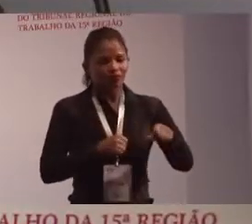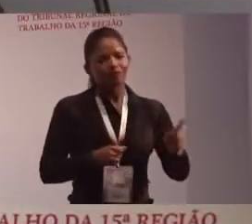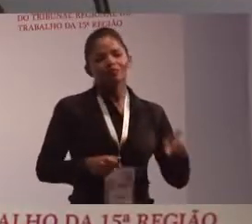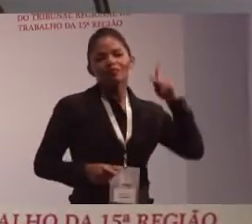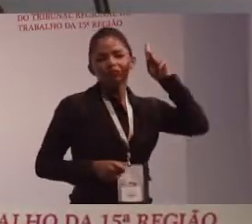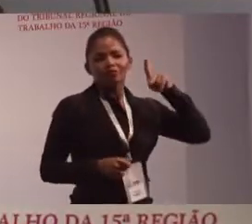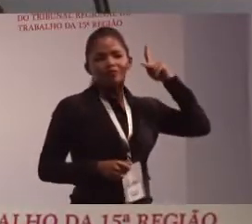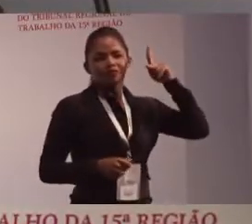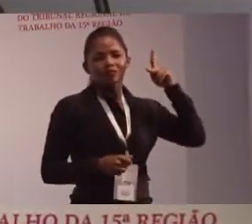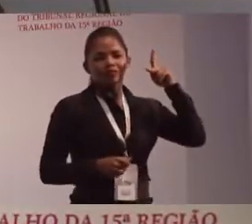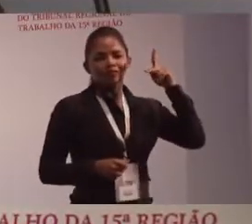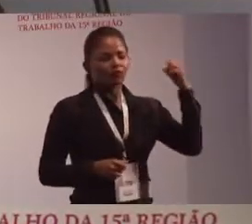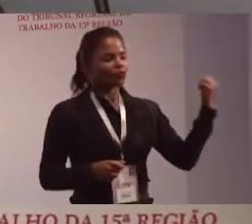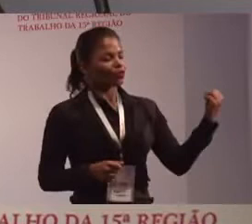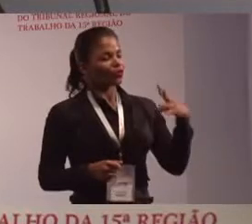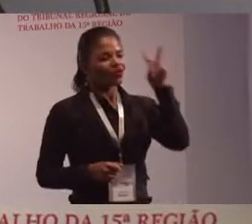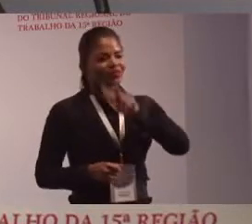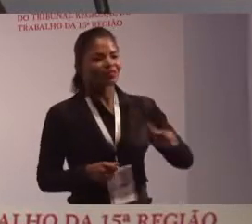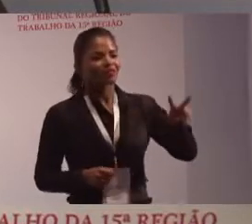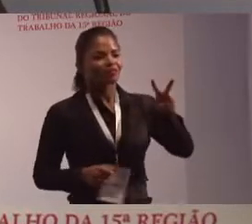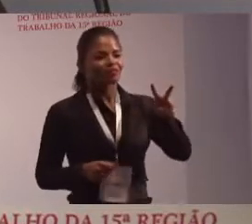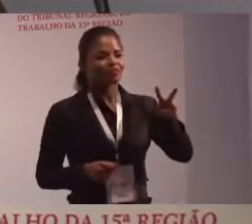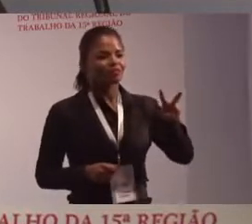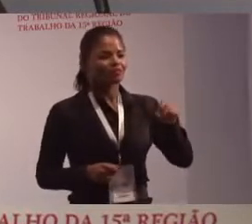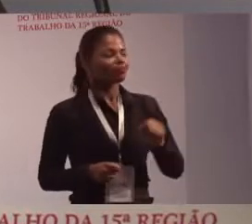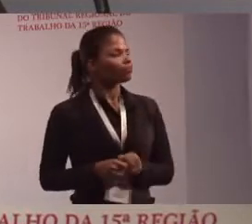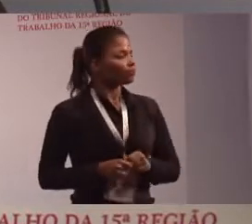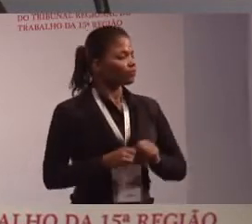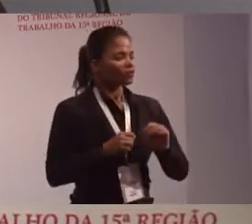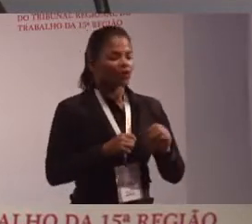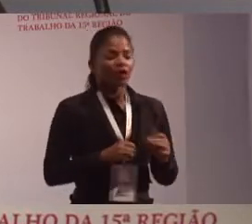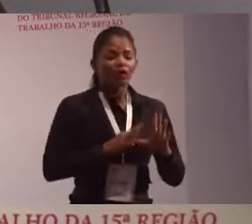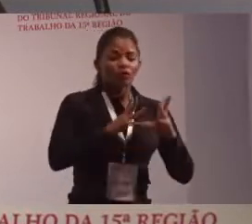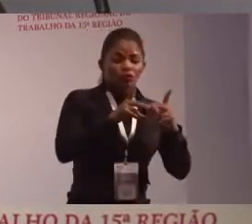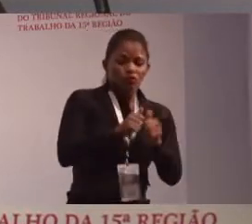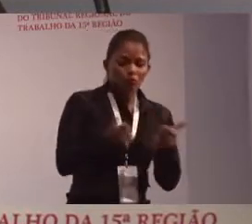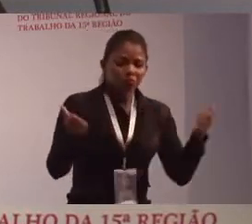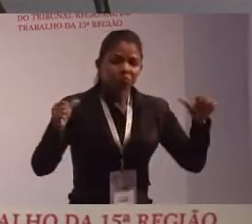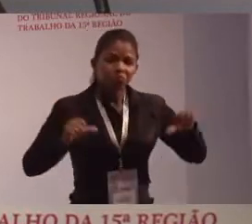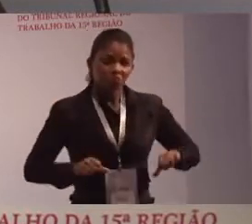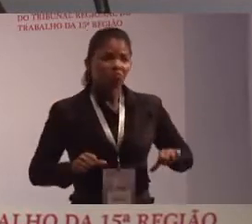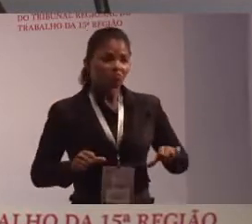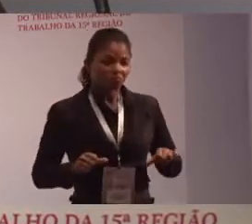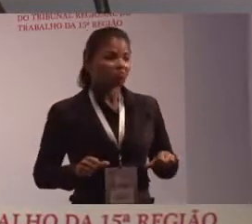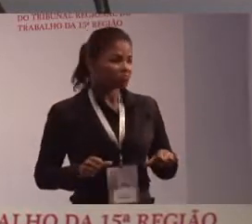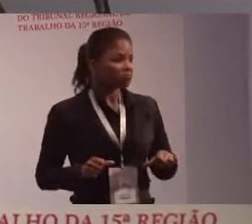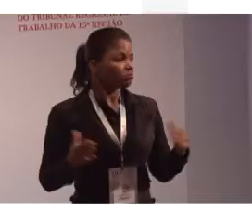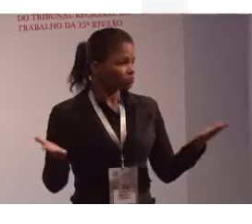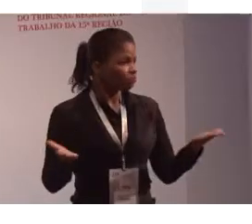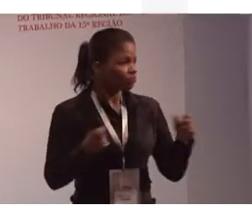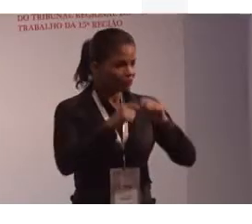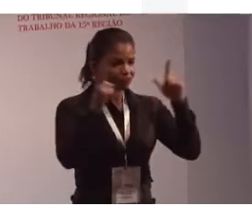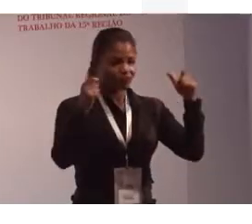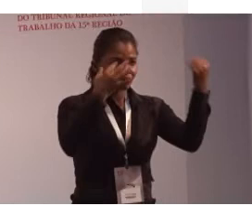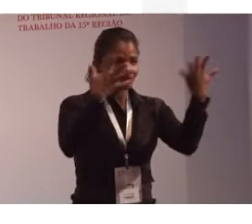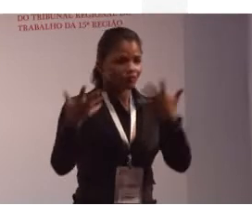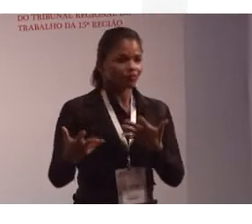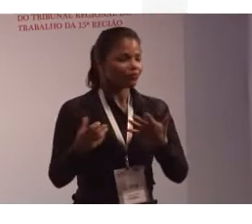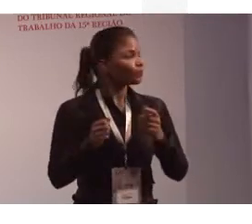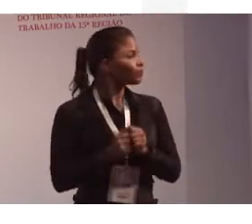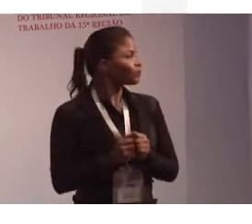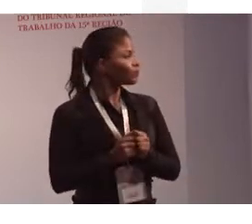política uma nova visão. Tá? Nem tudo é ruim, né? Como já foi dito hoje de manhã,